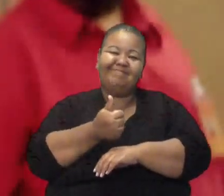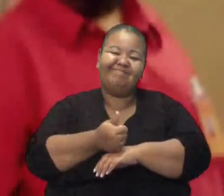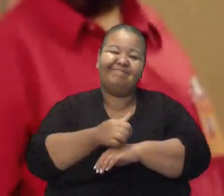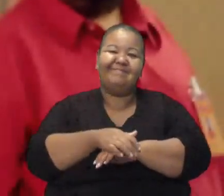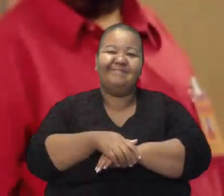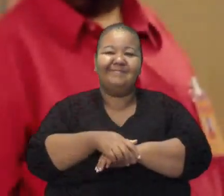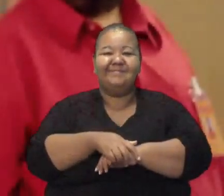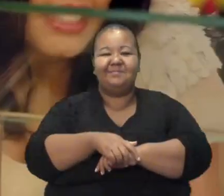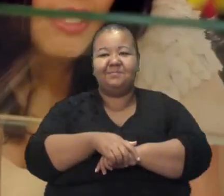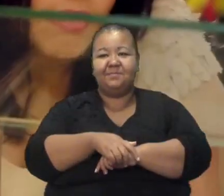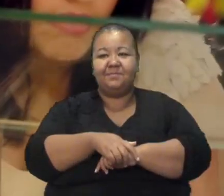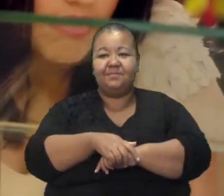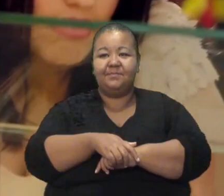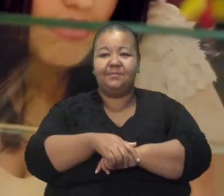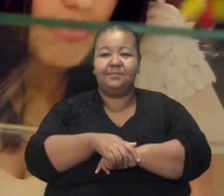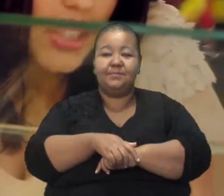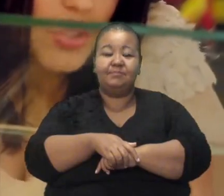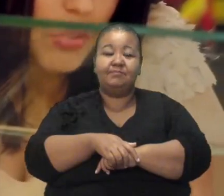senhora.